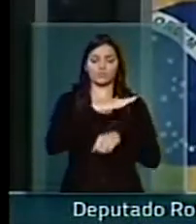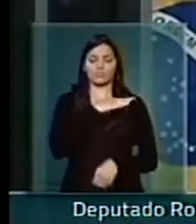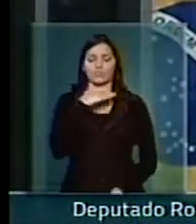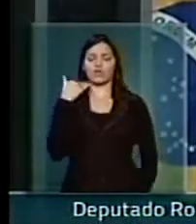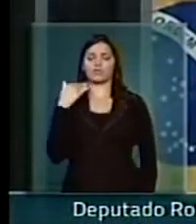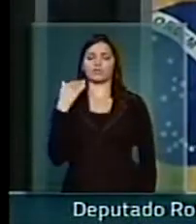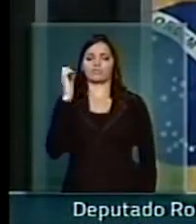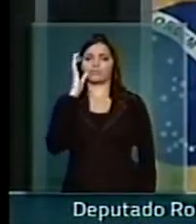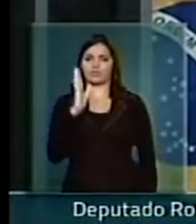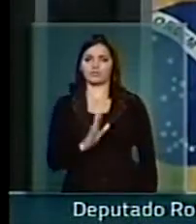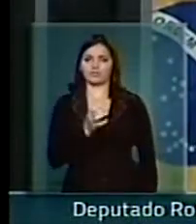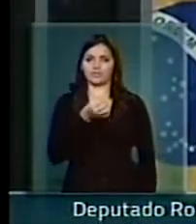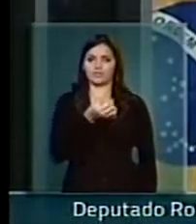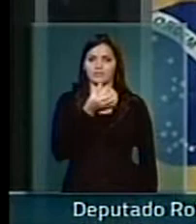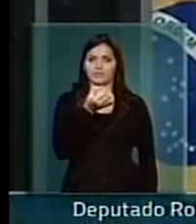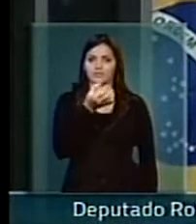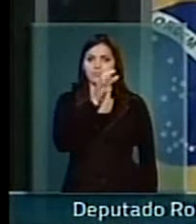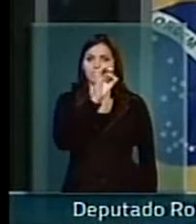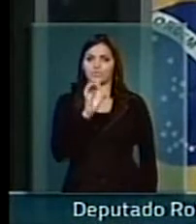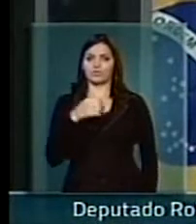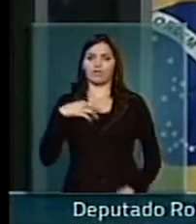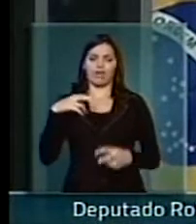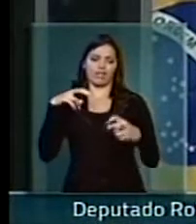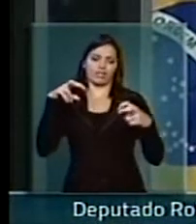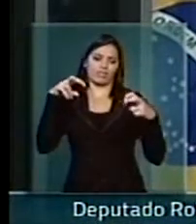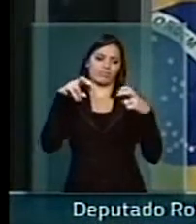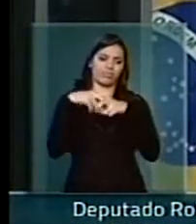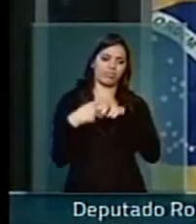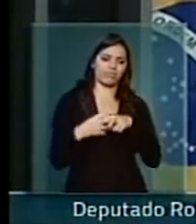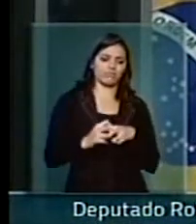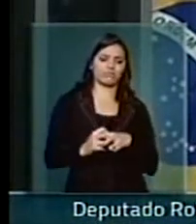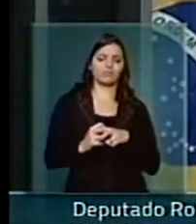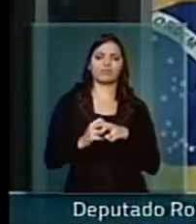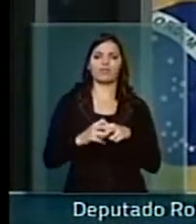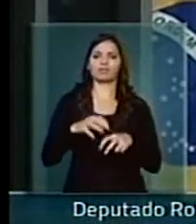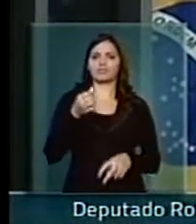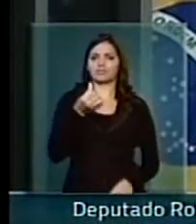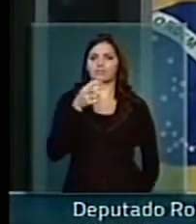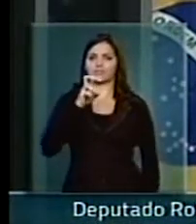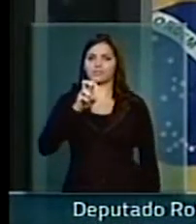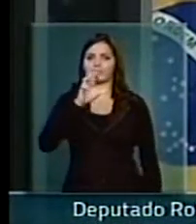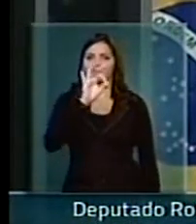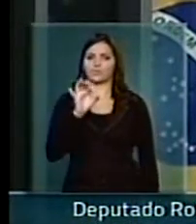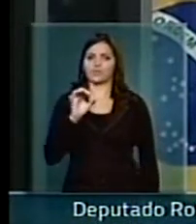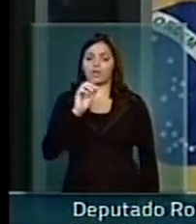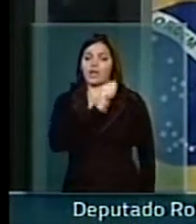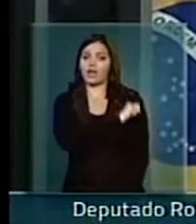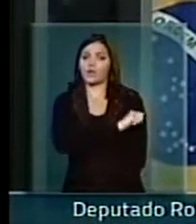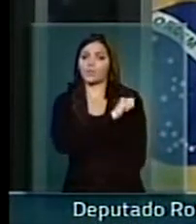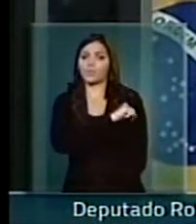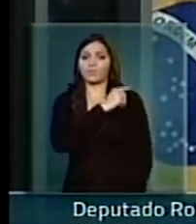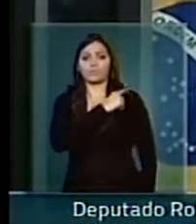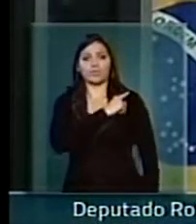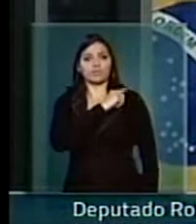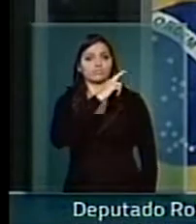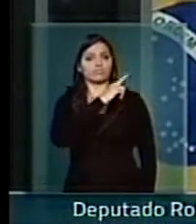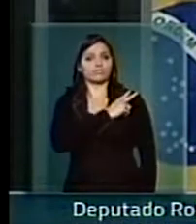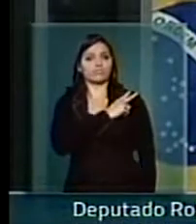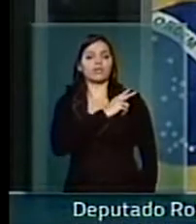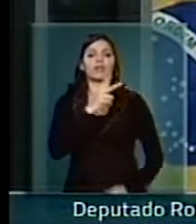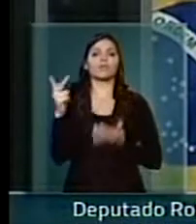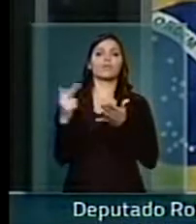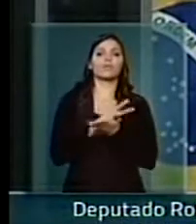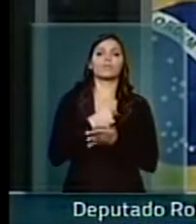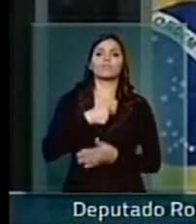provoca 60% dos acidentes de trânsito, leva 65% dos estudantes de primeiro e segundo graus